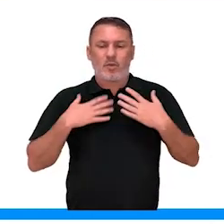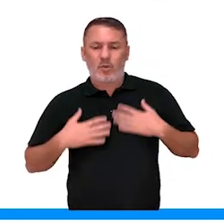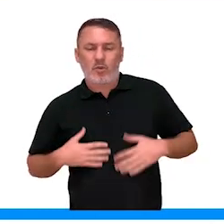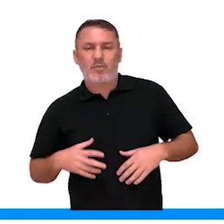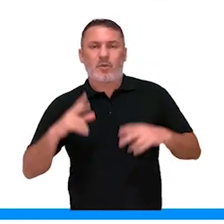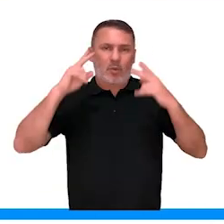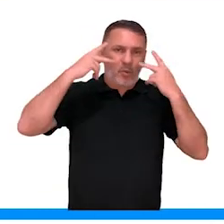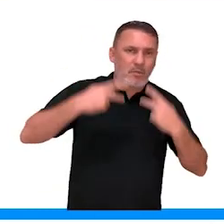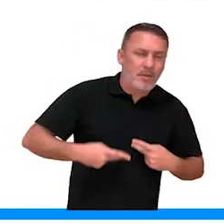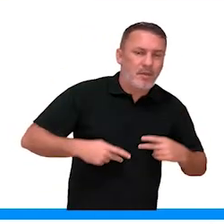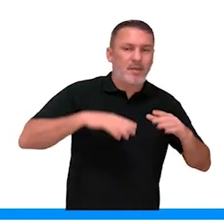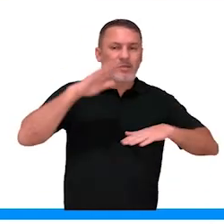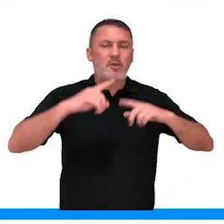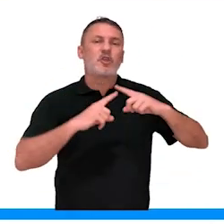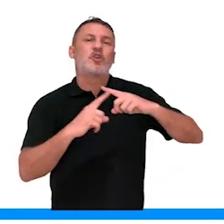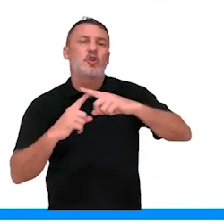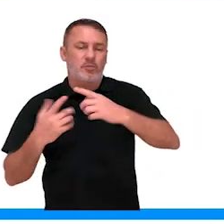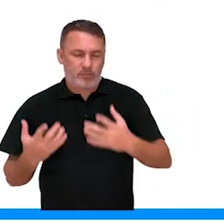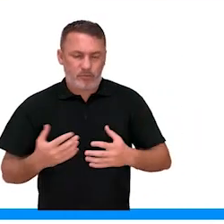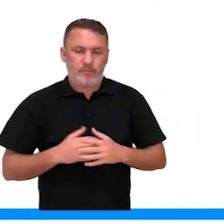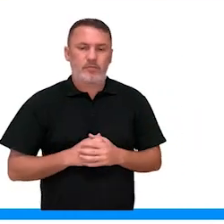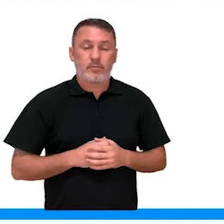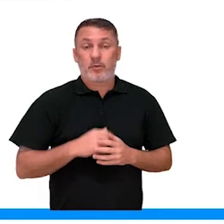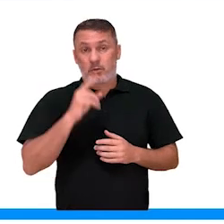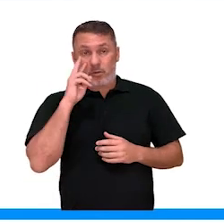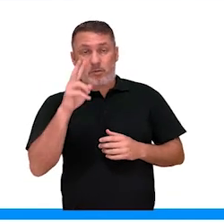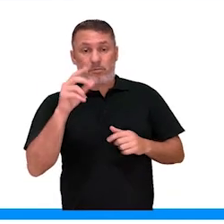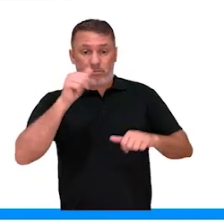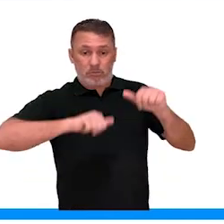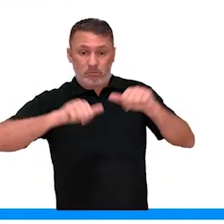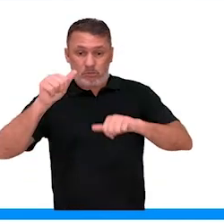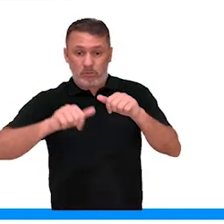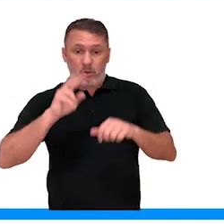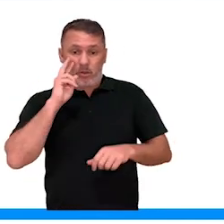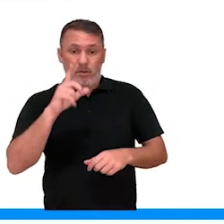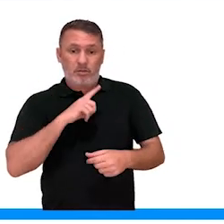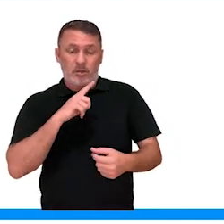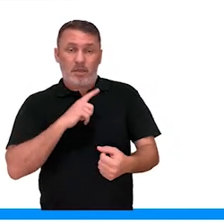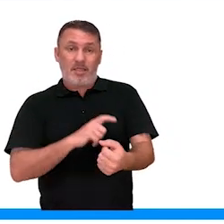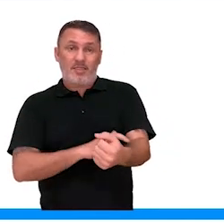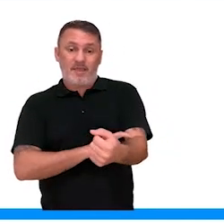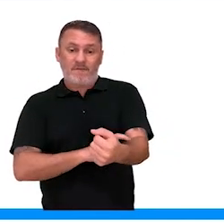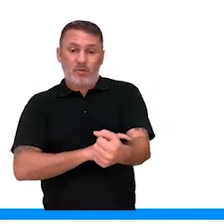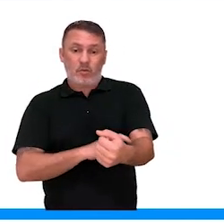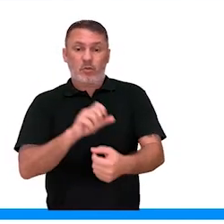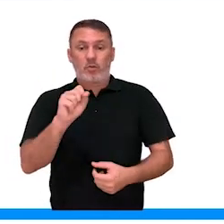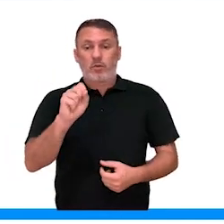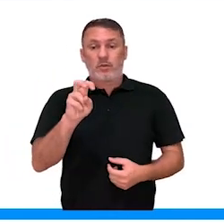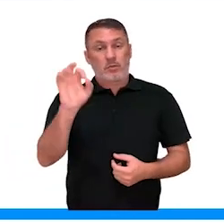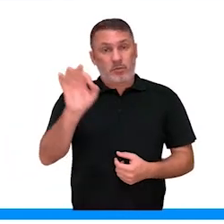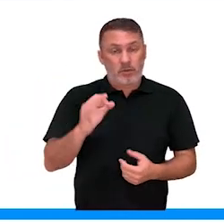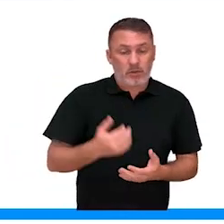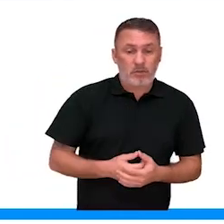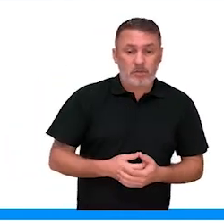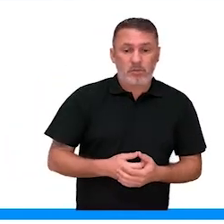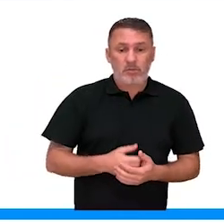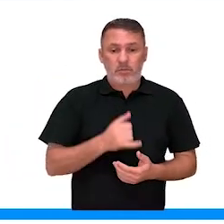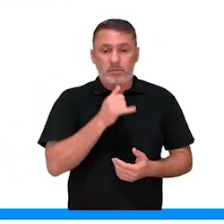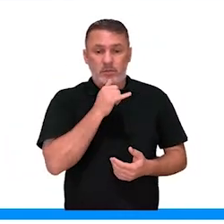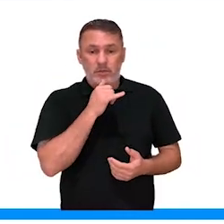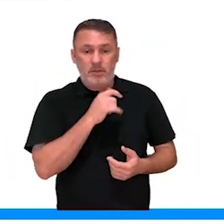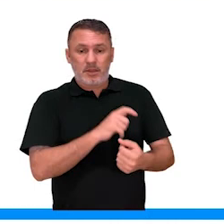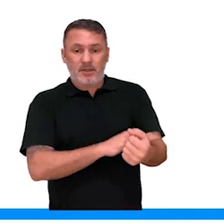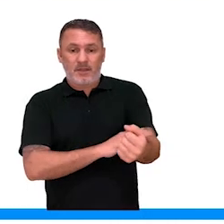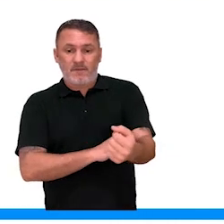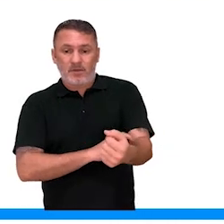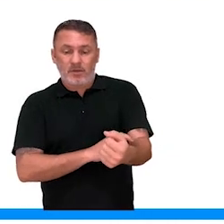seres humanos, né? Dependendo do tipo de célula. Quando a gente analisa um tecido nervoso, ele tem 85%.